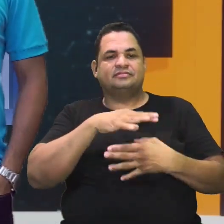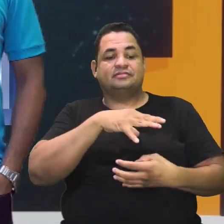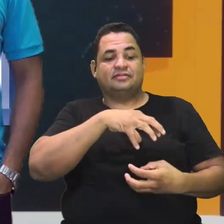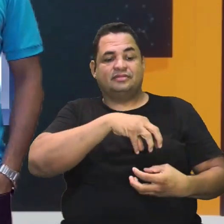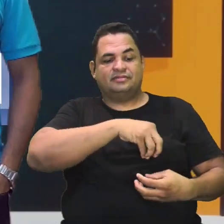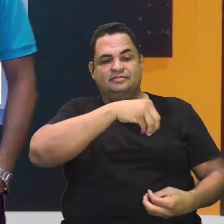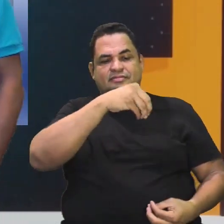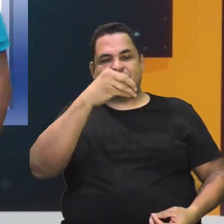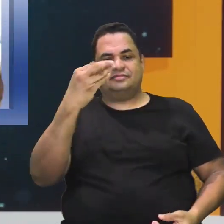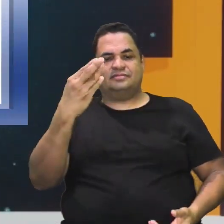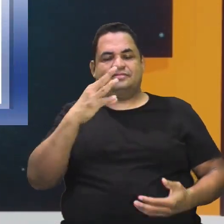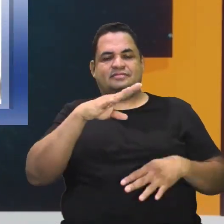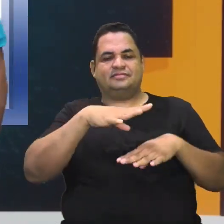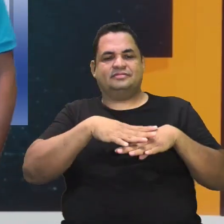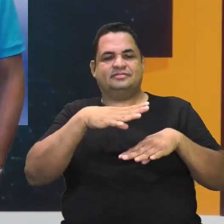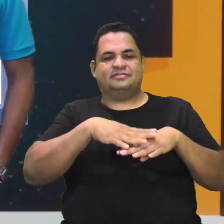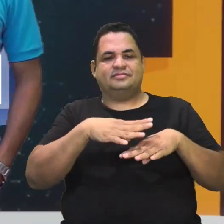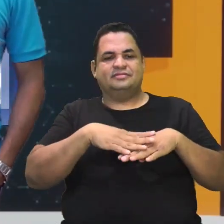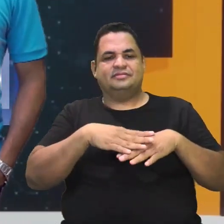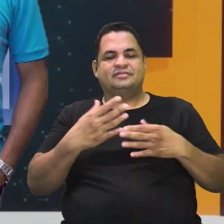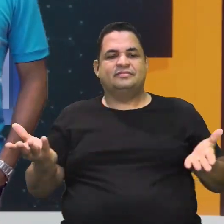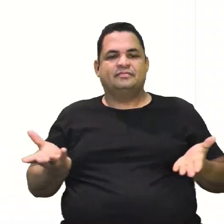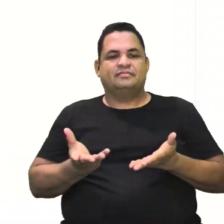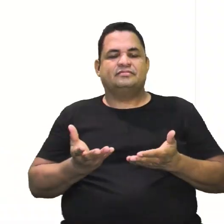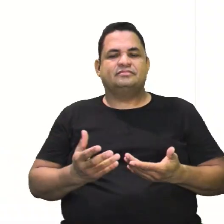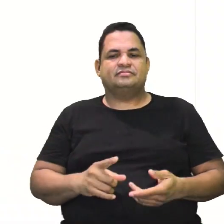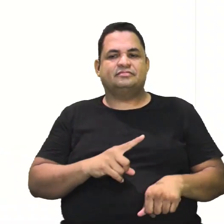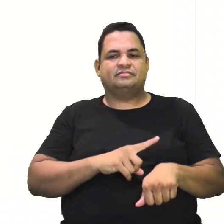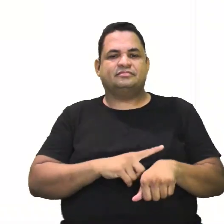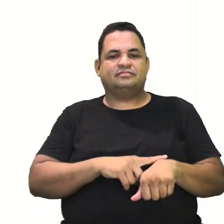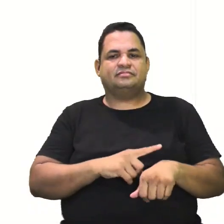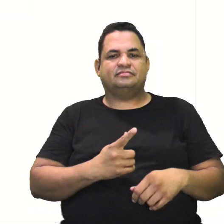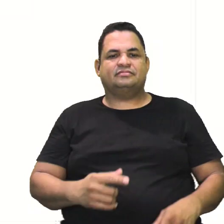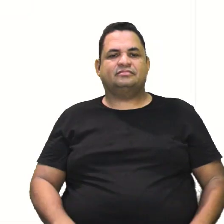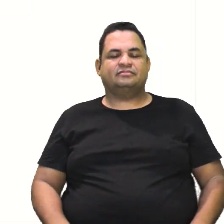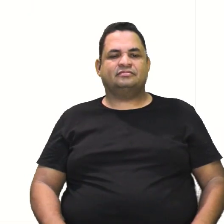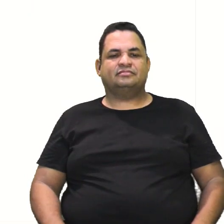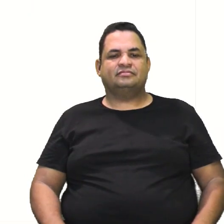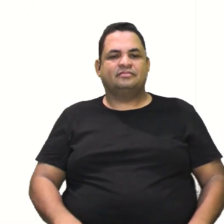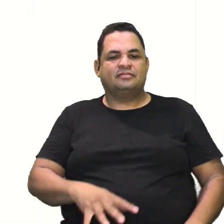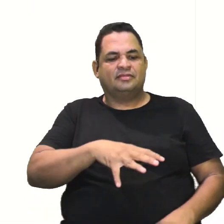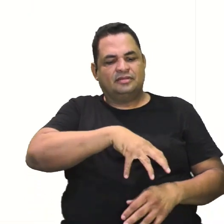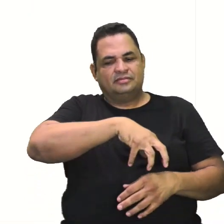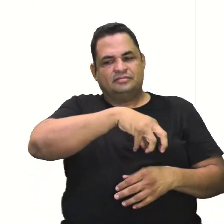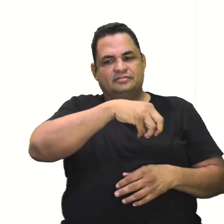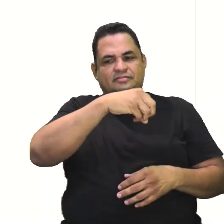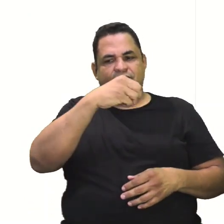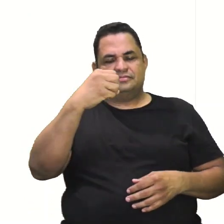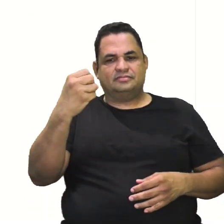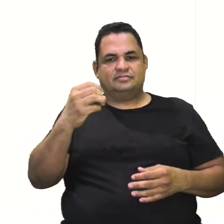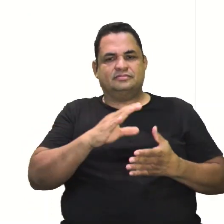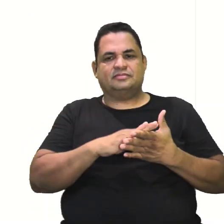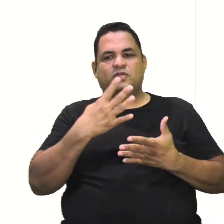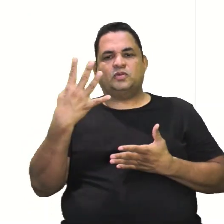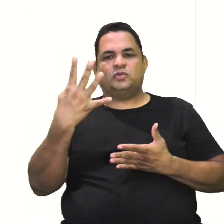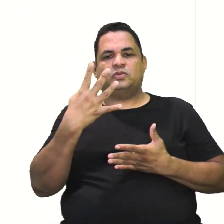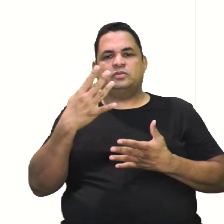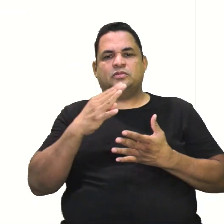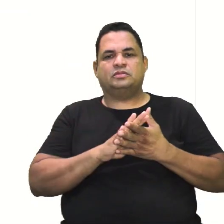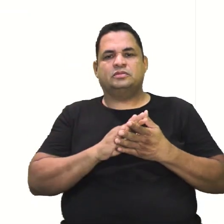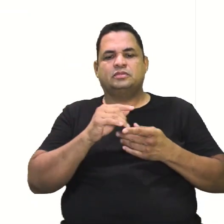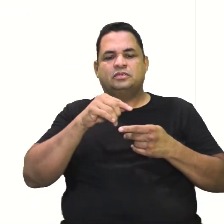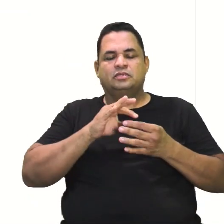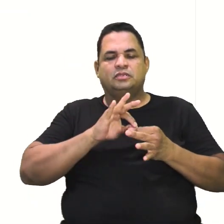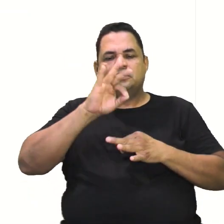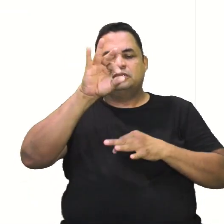cartola a mágica da matemática acontece agora. Olha lá, o nosso mágico, então, tira da cartola a parte 4 de